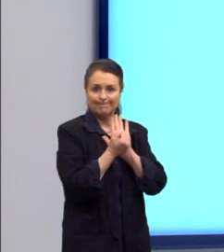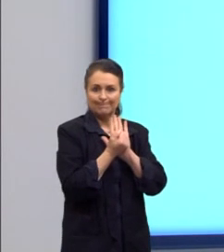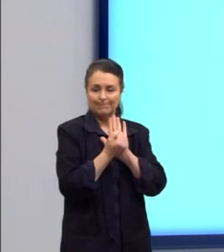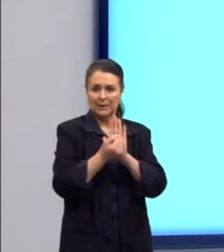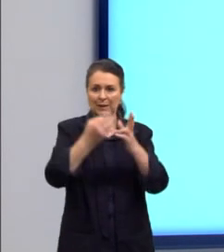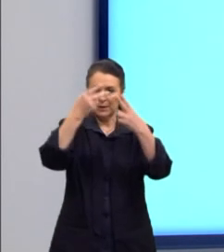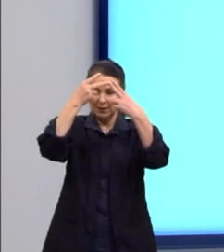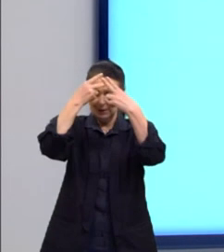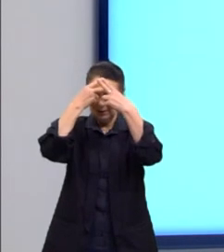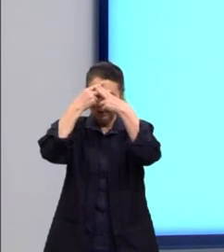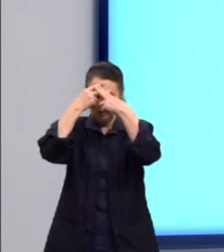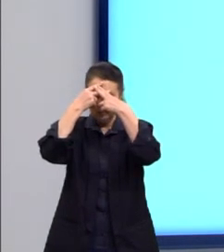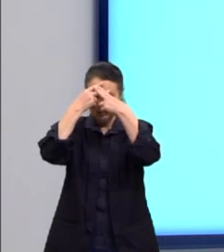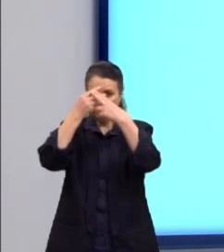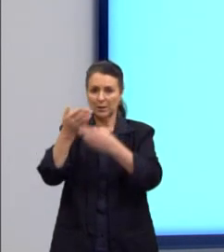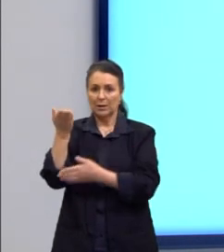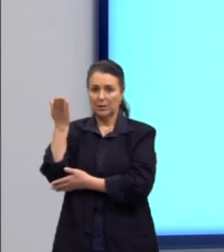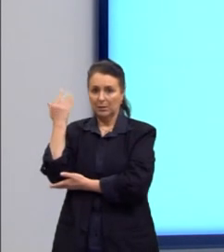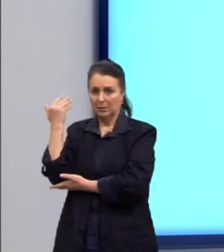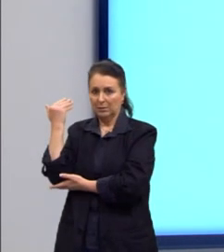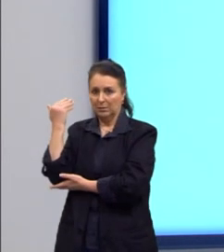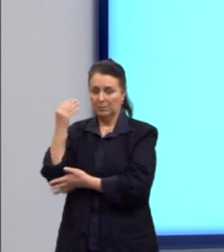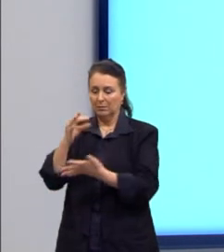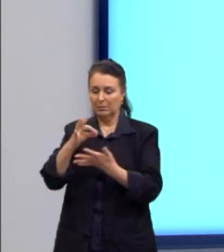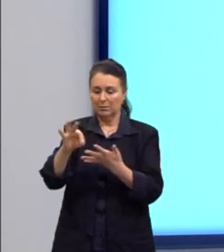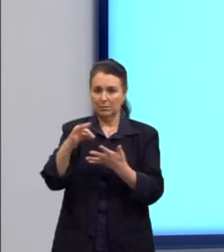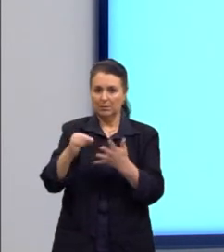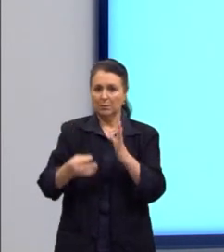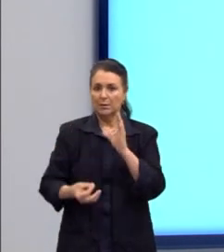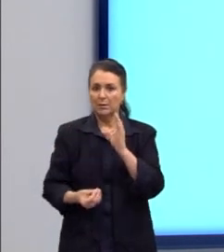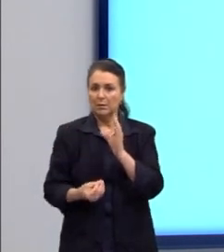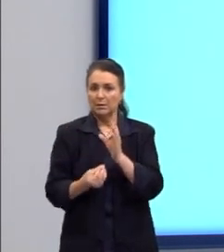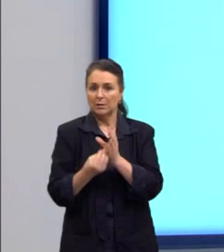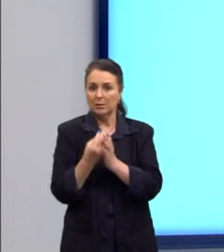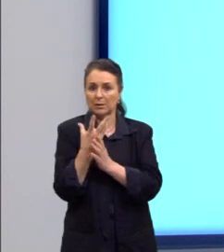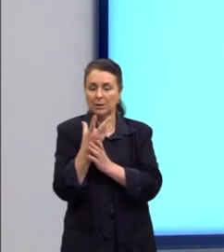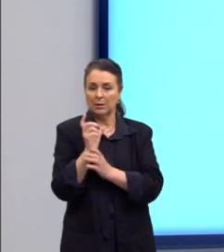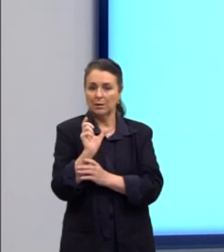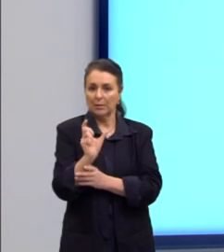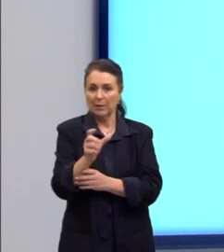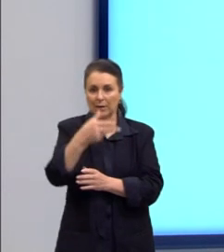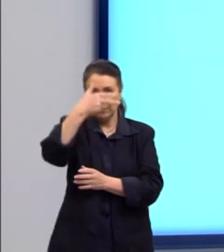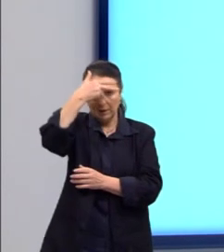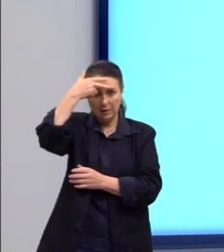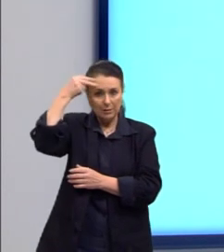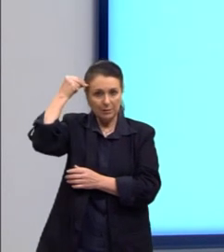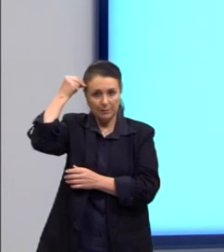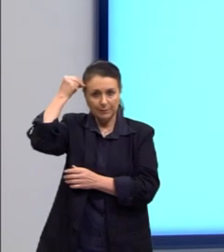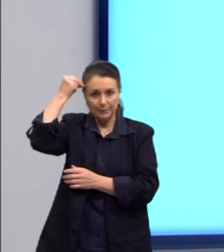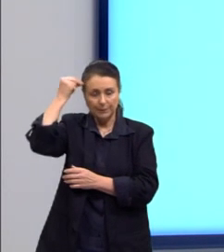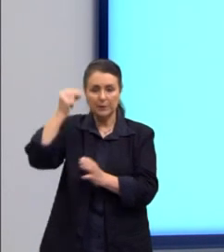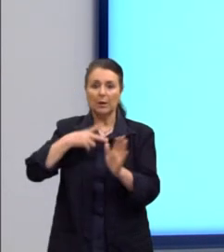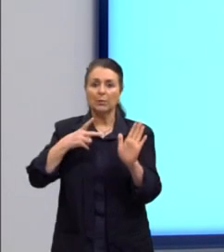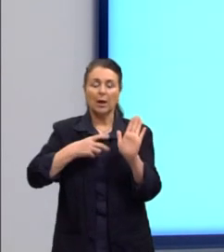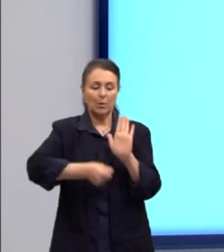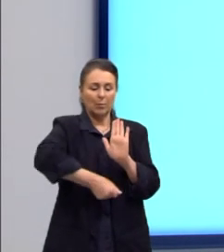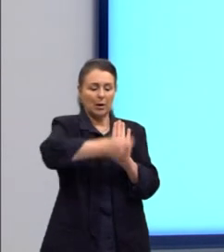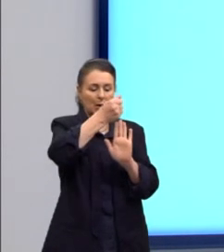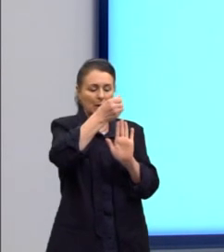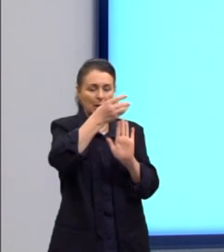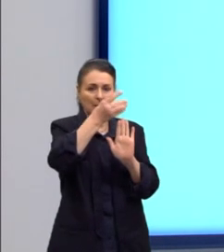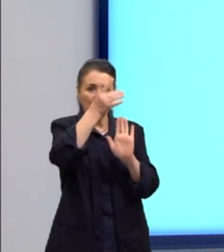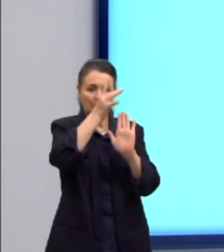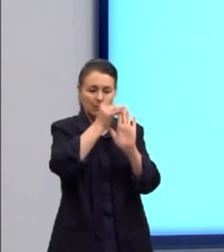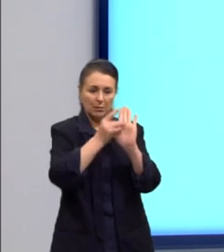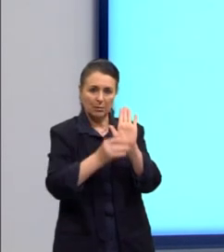por feridas destacado aqui a origem da palavra estigma Então eu tenho lá uma definição da origem da palavra